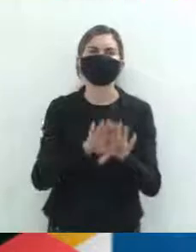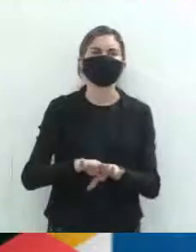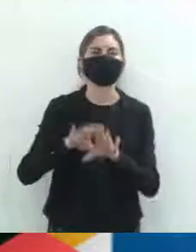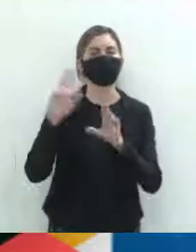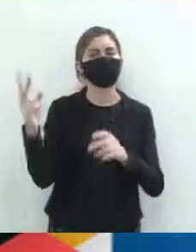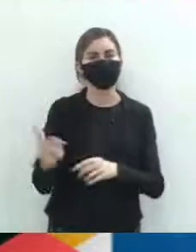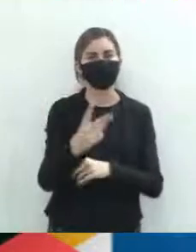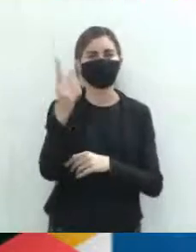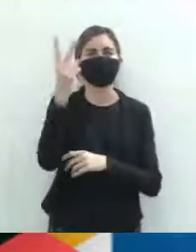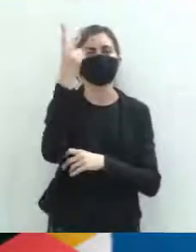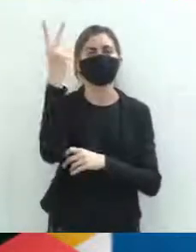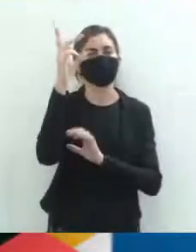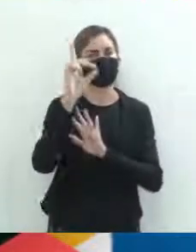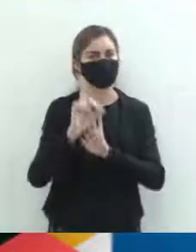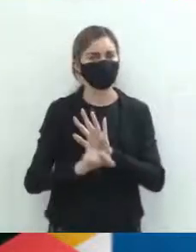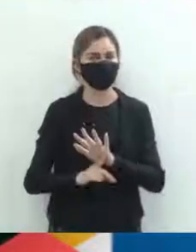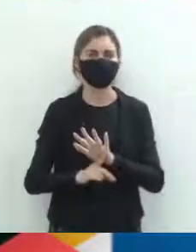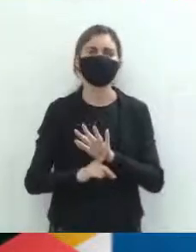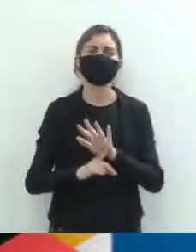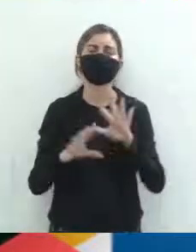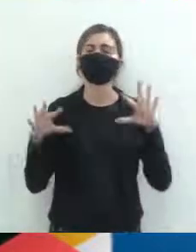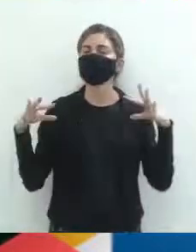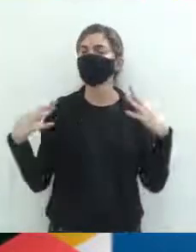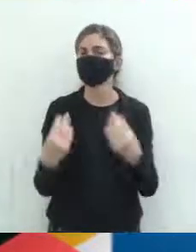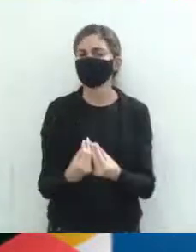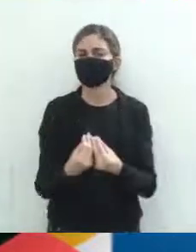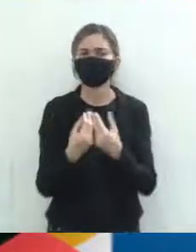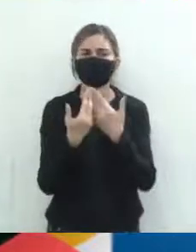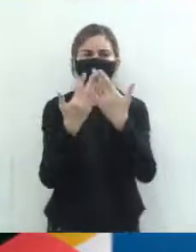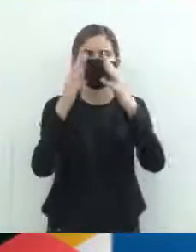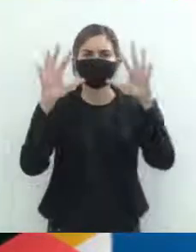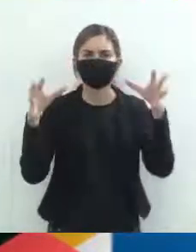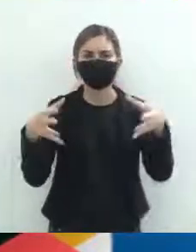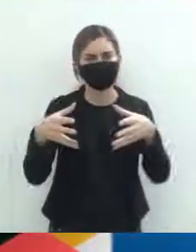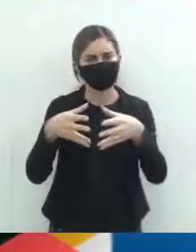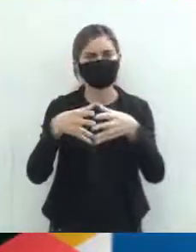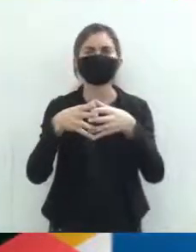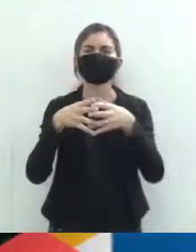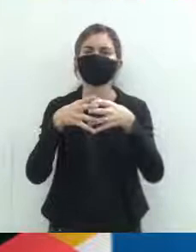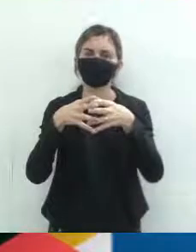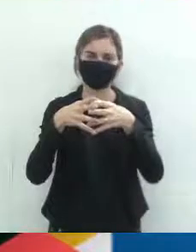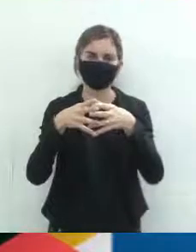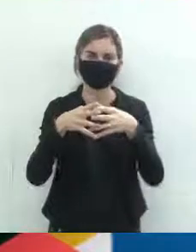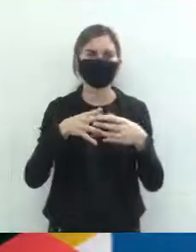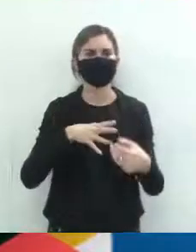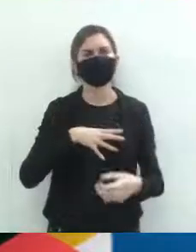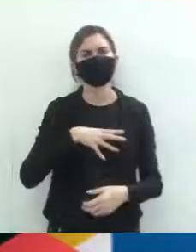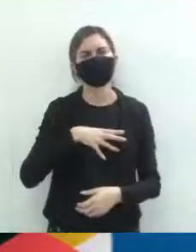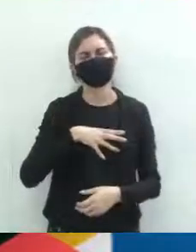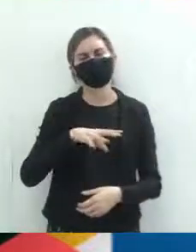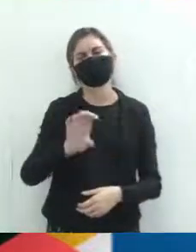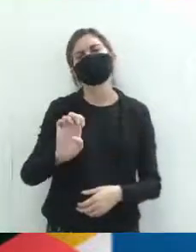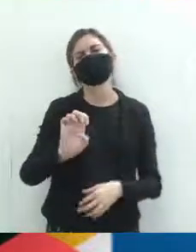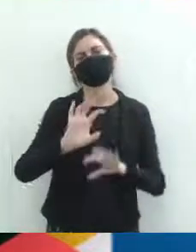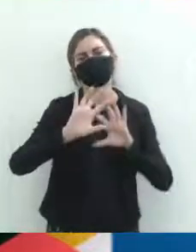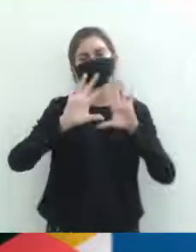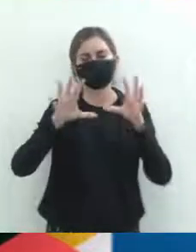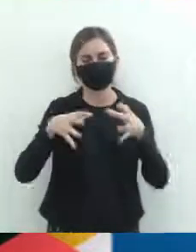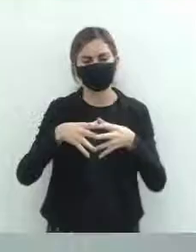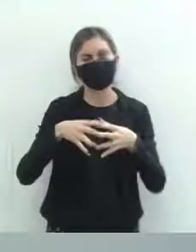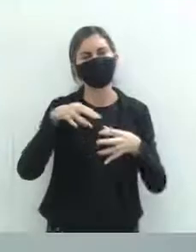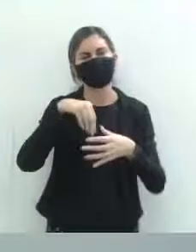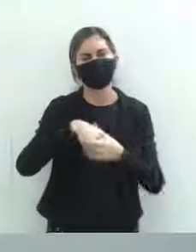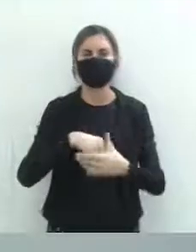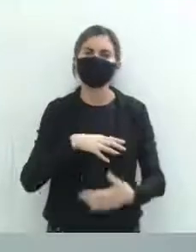com valores, com direitos. Tudo isso é formado dentro do aspecto tudo isso é formado dentro